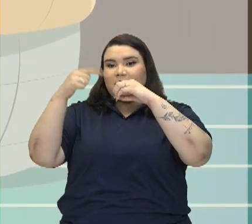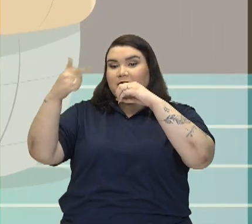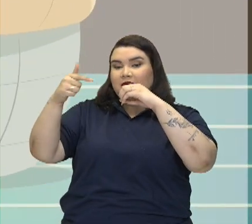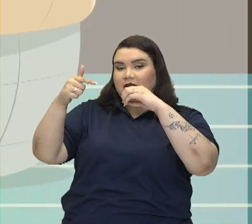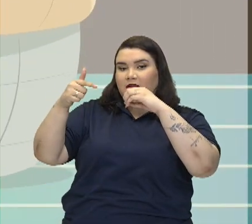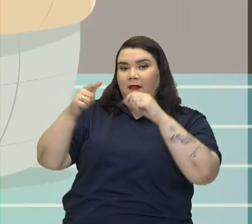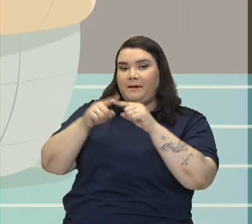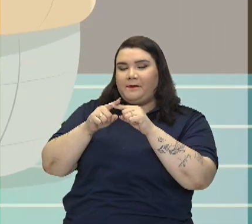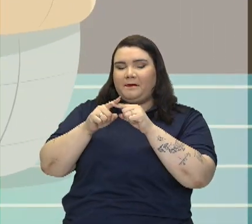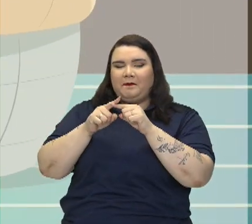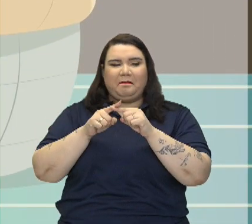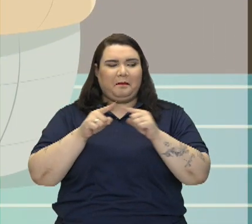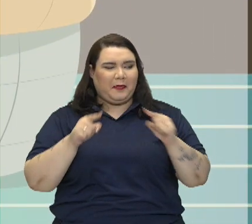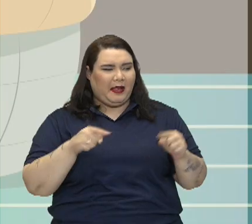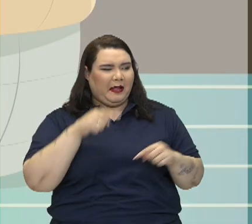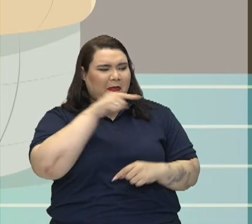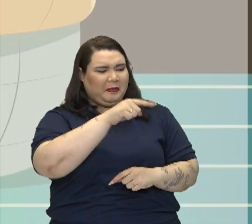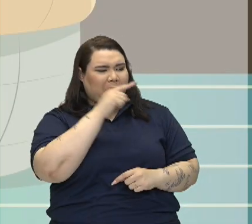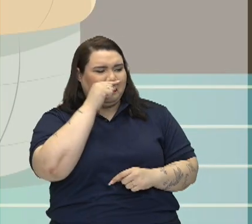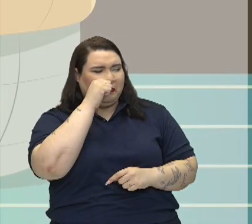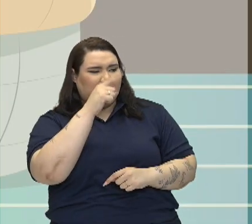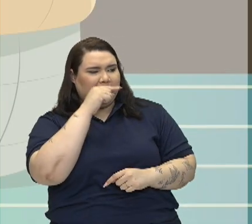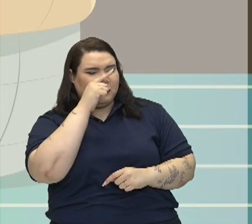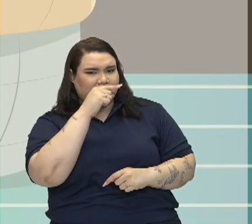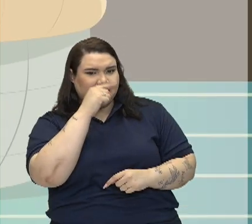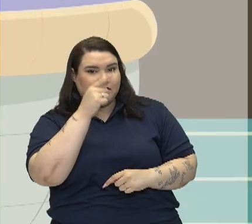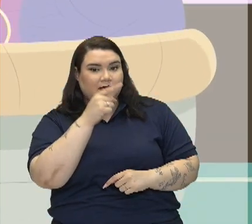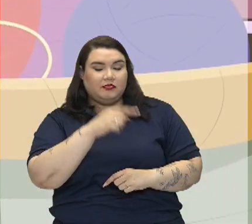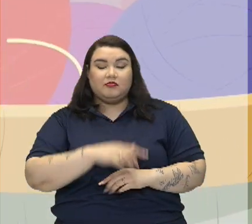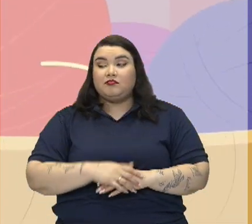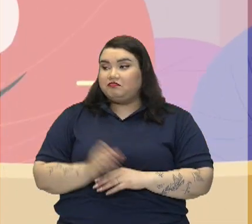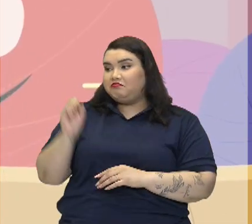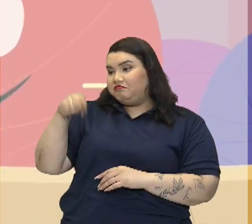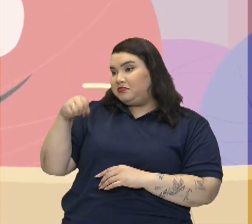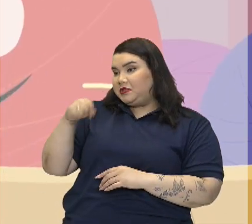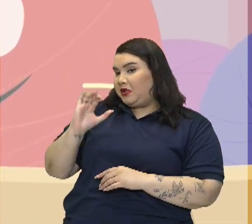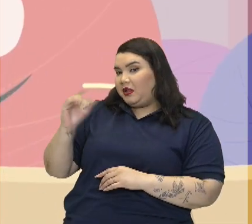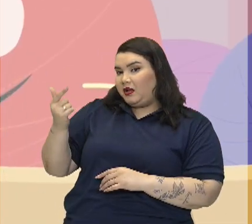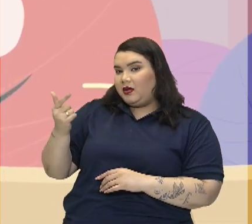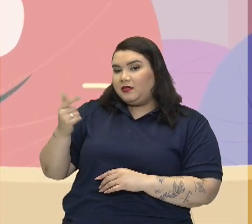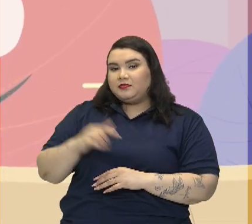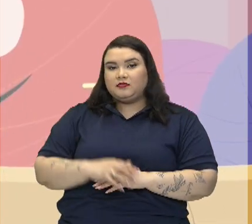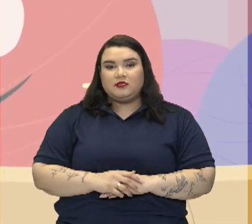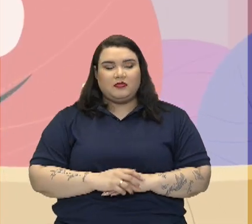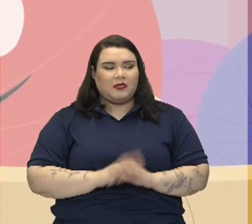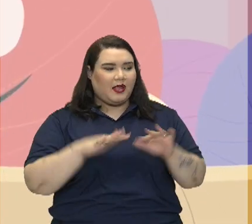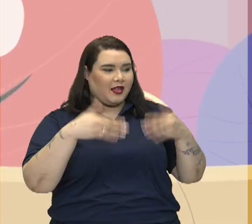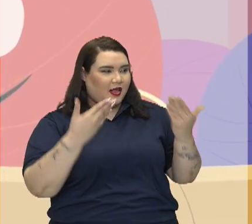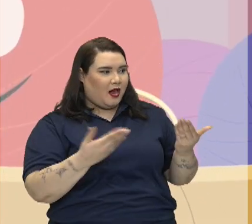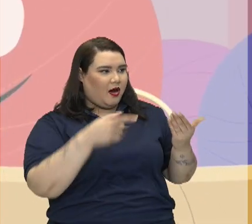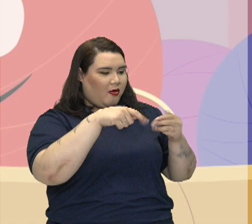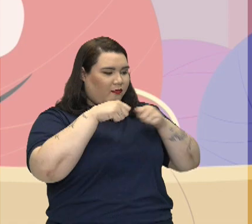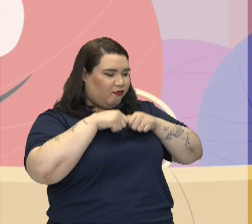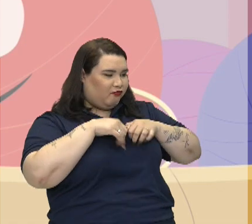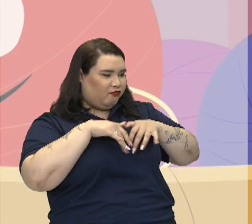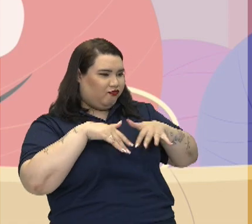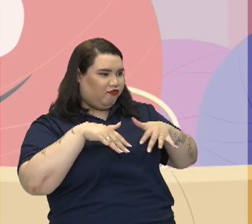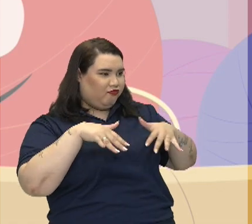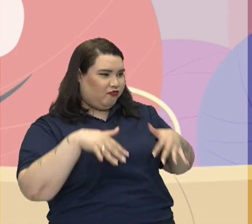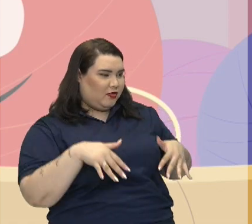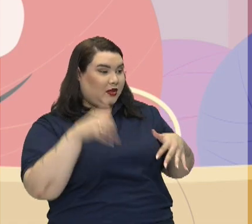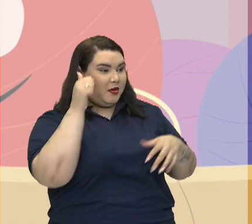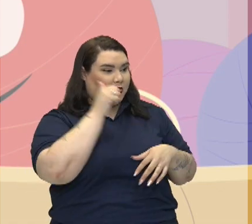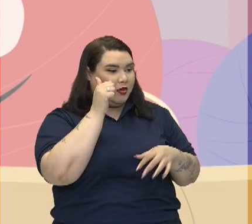Mas você é orgulhosa. De certo que sou. Então, os vestidos e enfeites de nossa